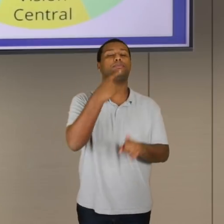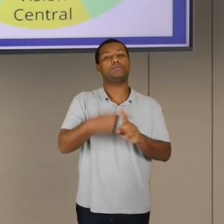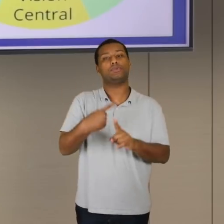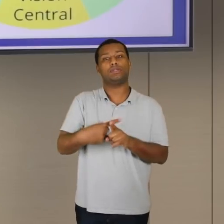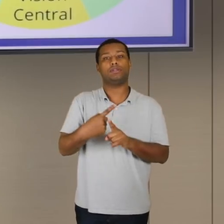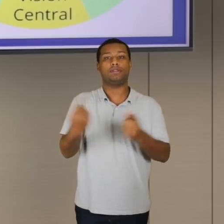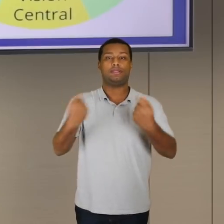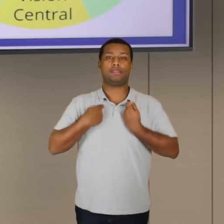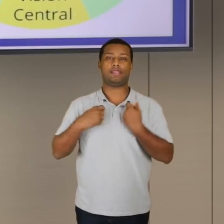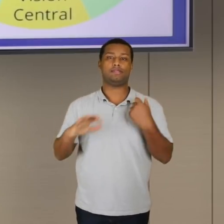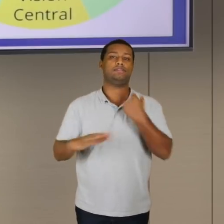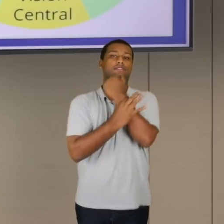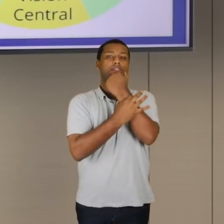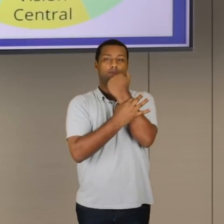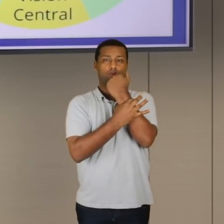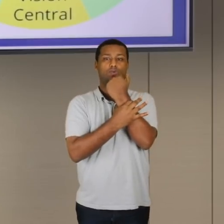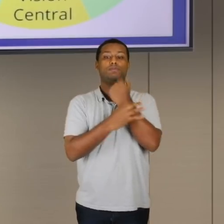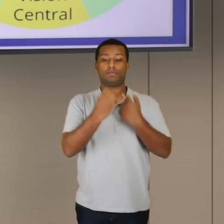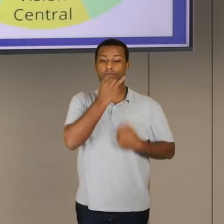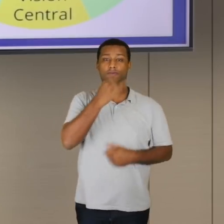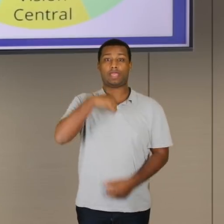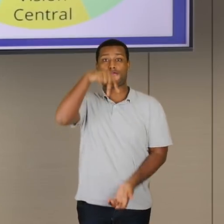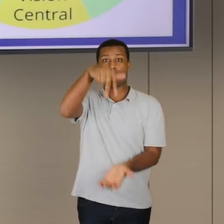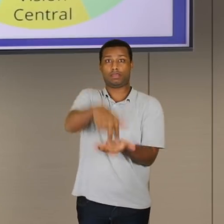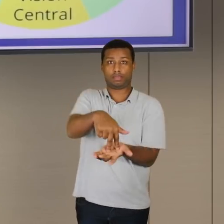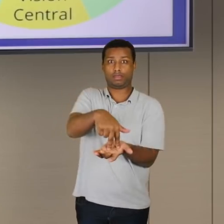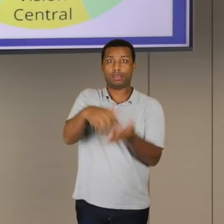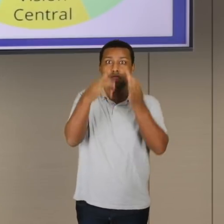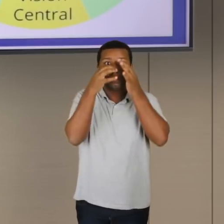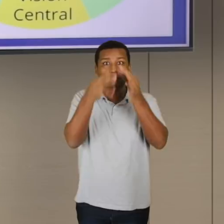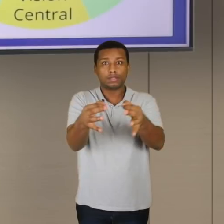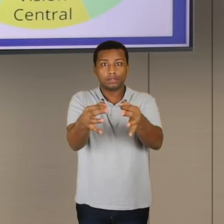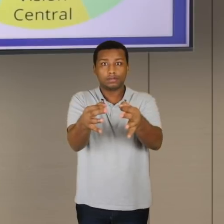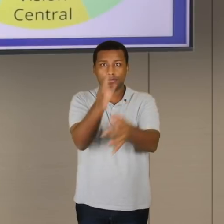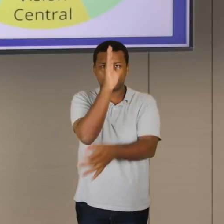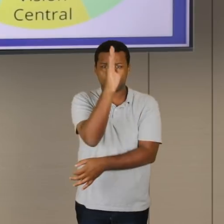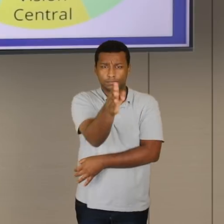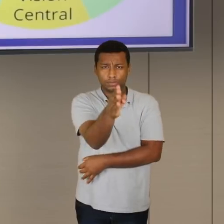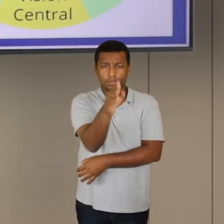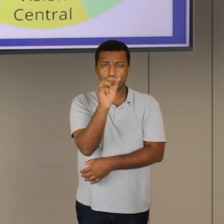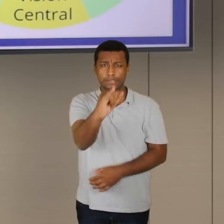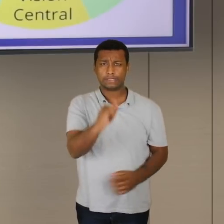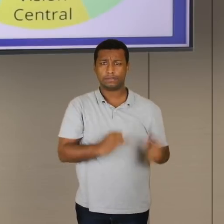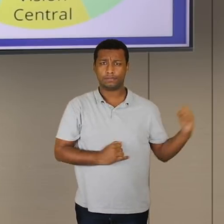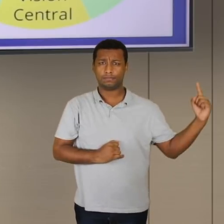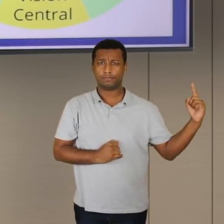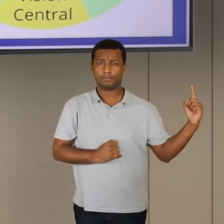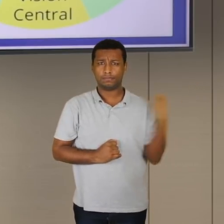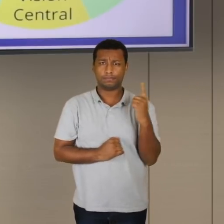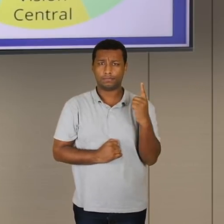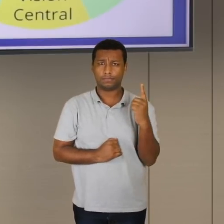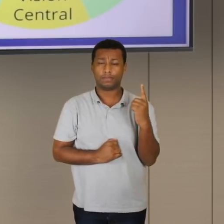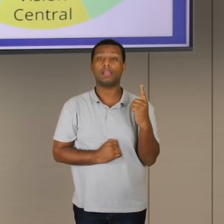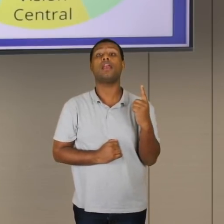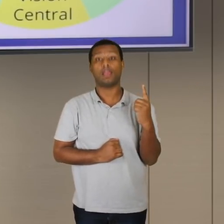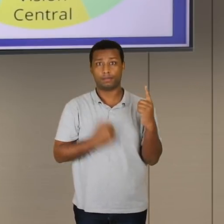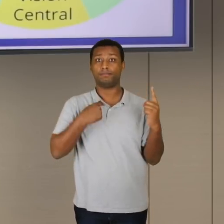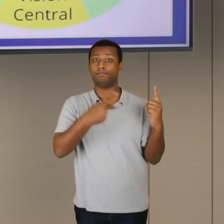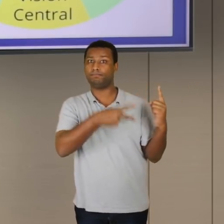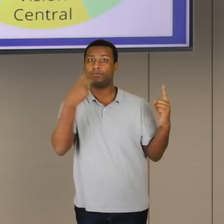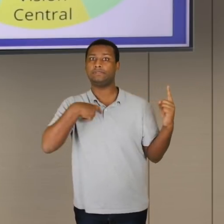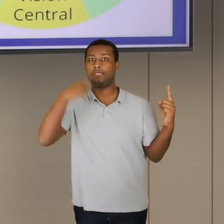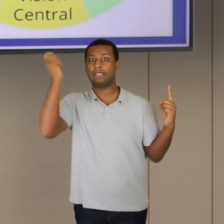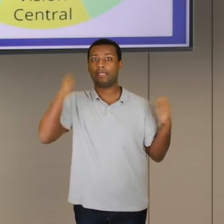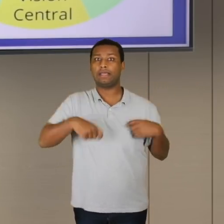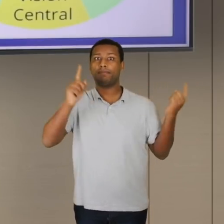na própria igreja, na rua e não vai te ver. Por quê? Porque ele não tem campo visual periférico. Então,